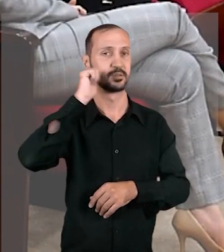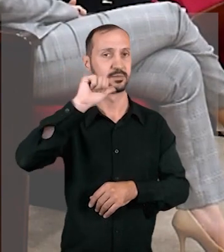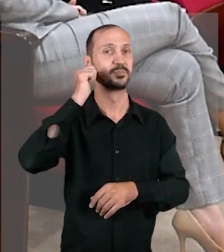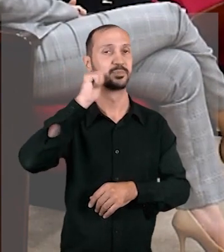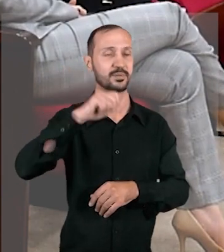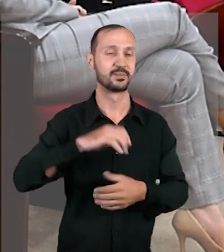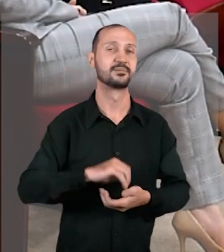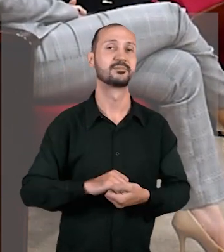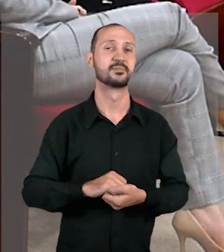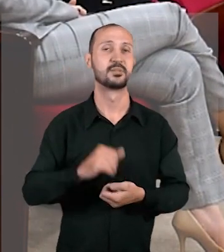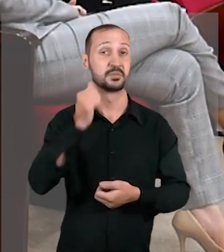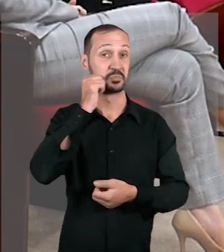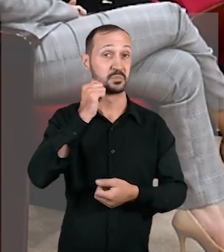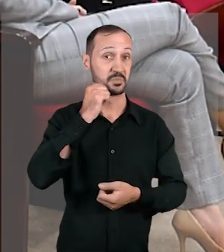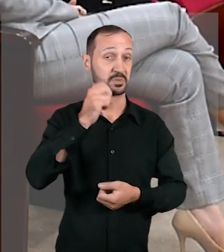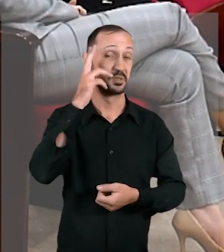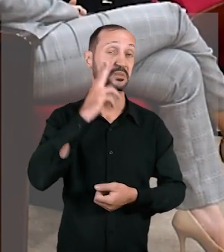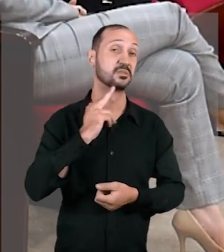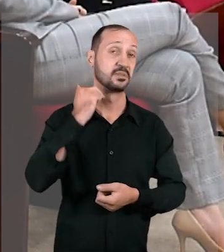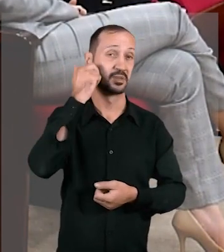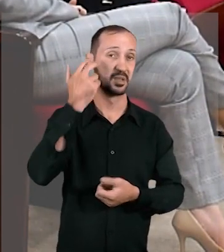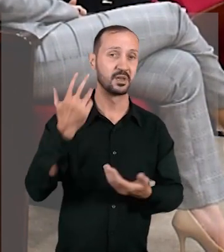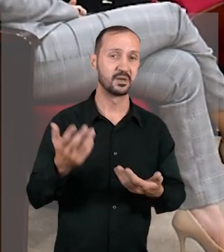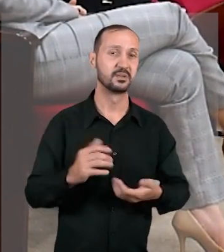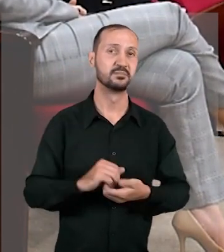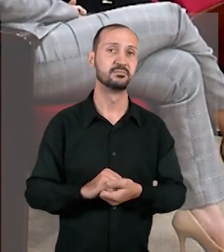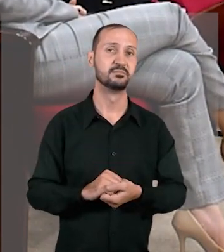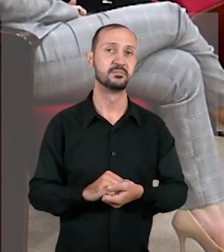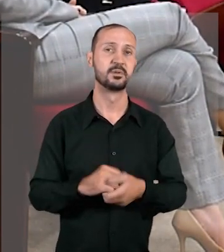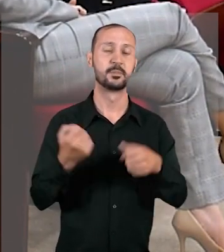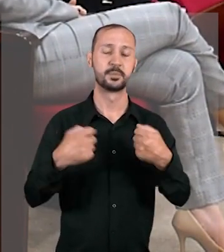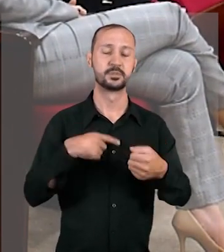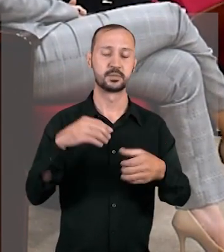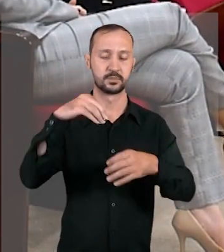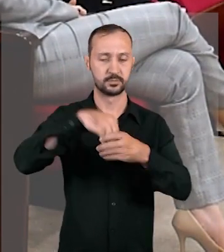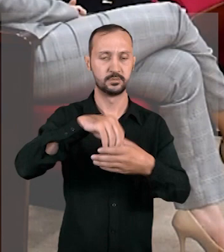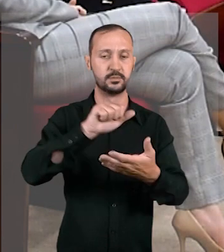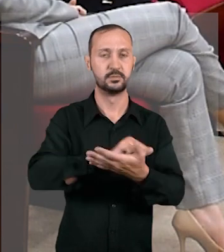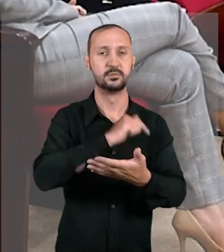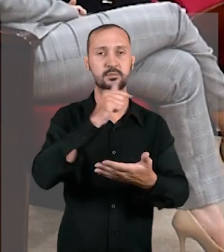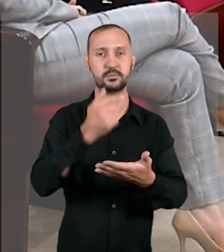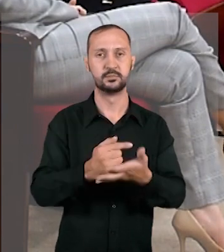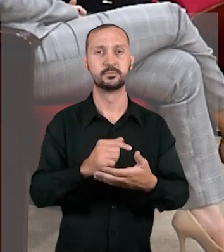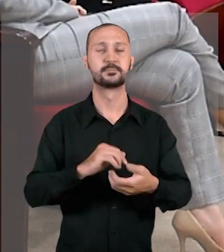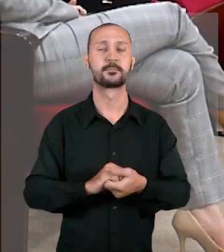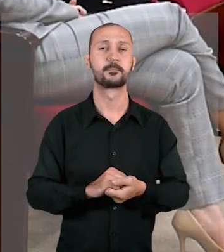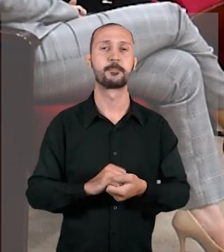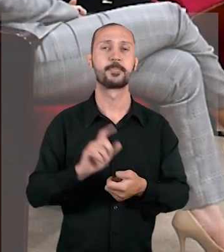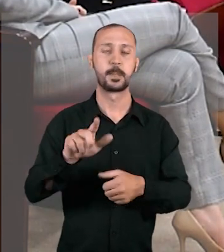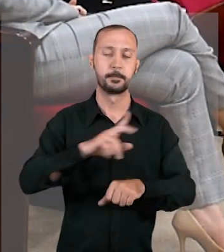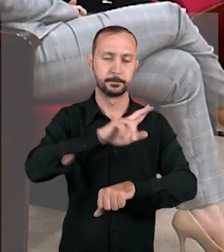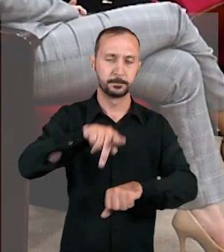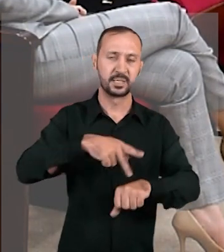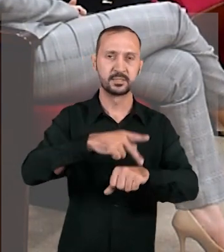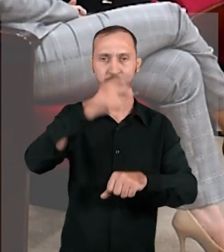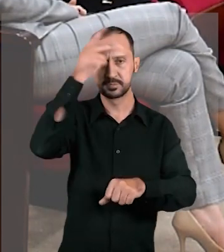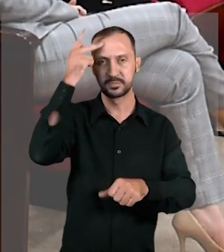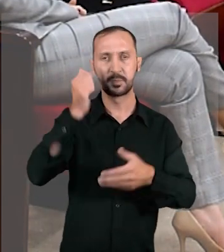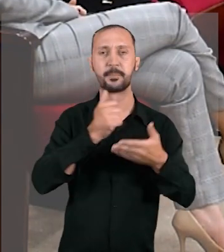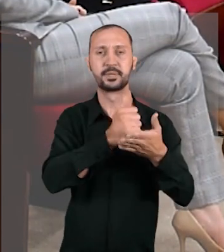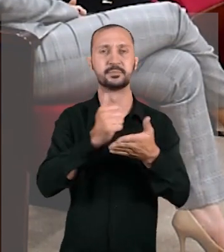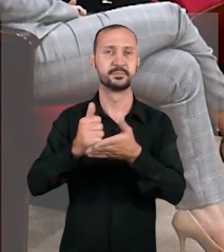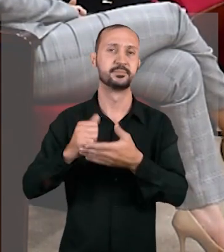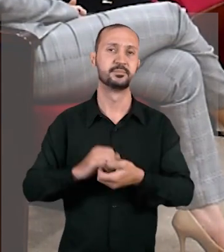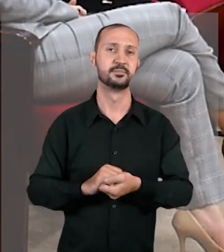das mulheres negras, eu acho que deve estar na agenda brasileira. Um país tem que ser um país para toda a gente. Durante